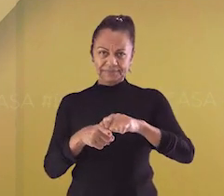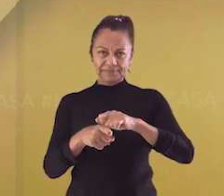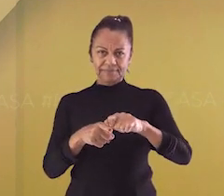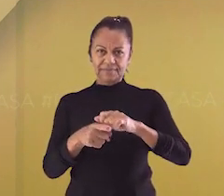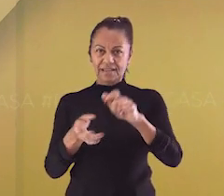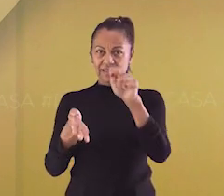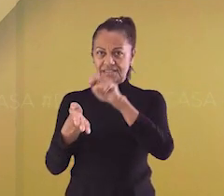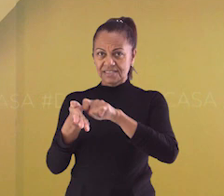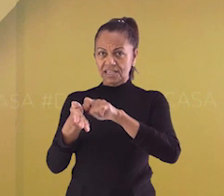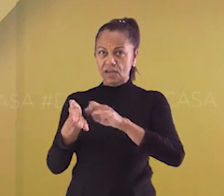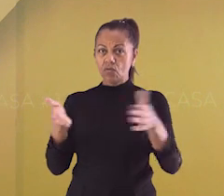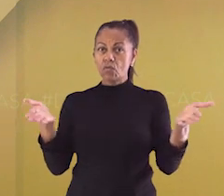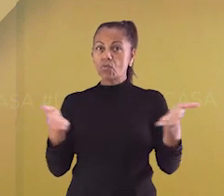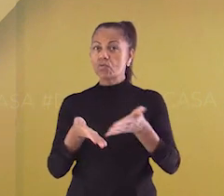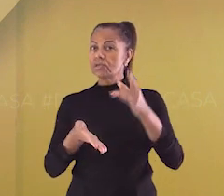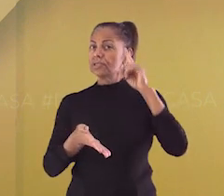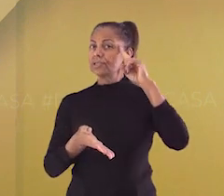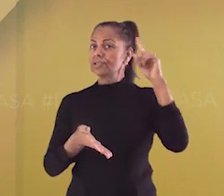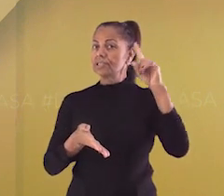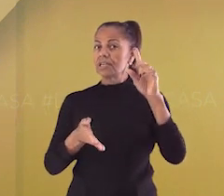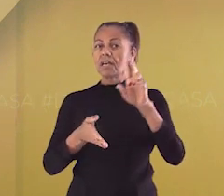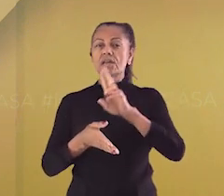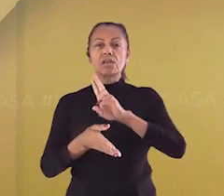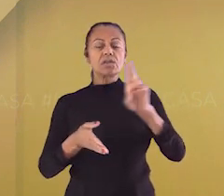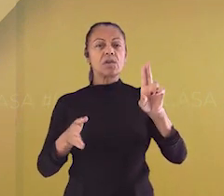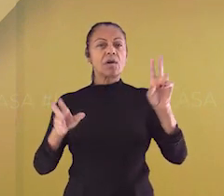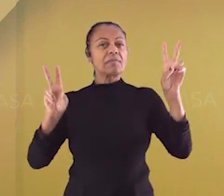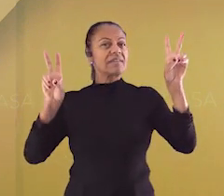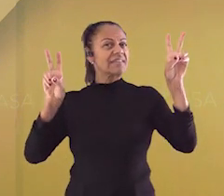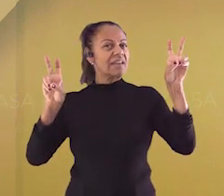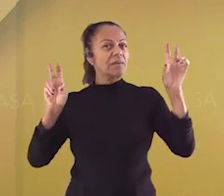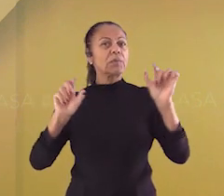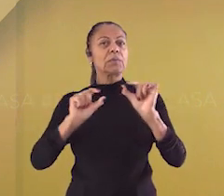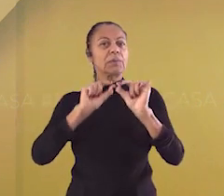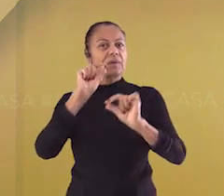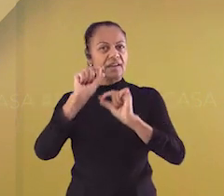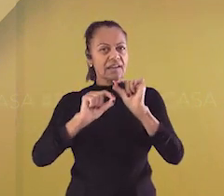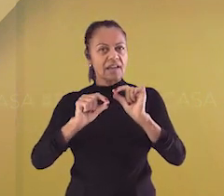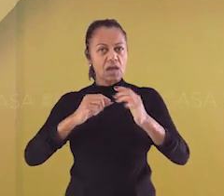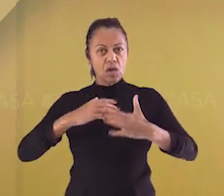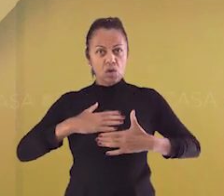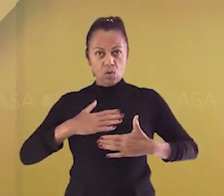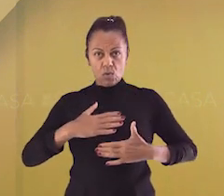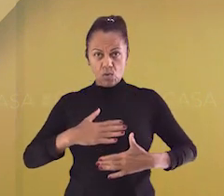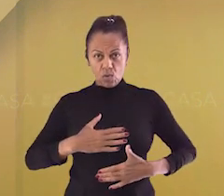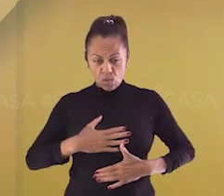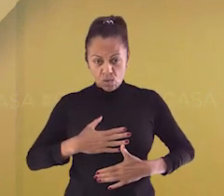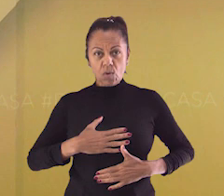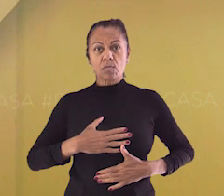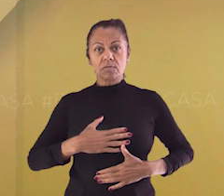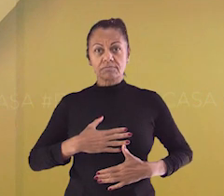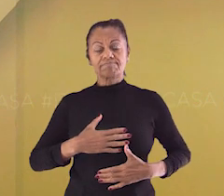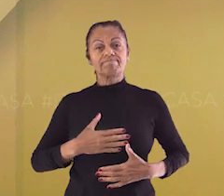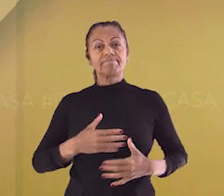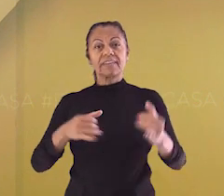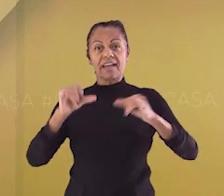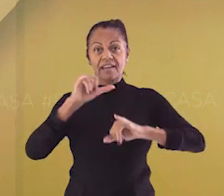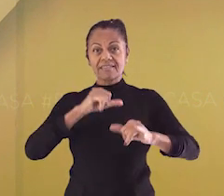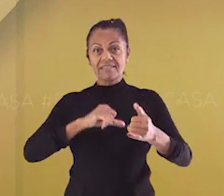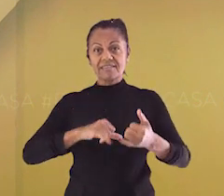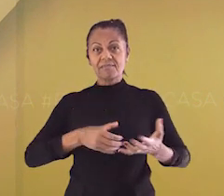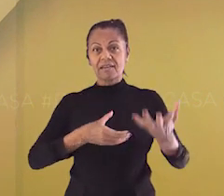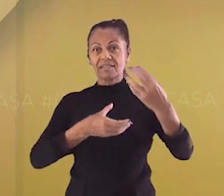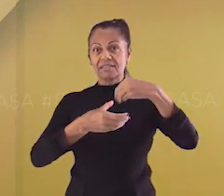borracha. Escreva a data de hoje e o nome da nossa aula, que é Articulações e Movimentos, a Química